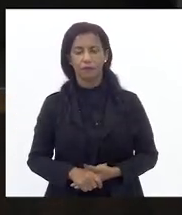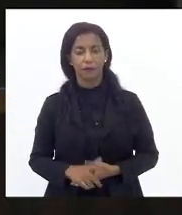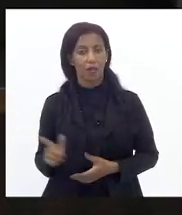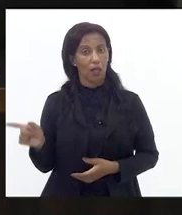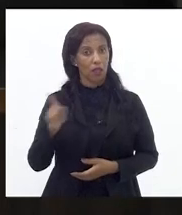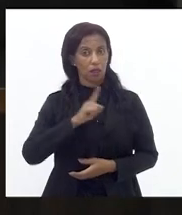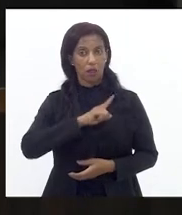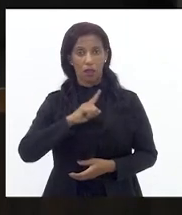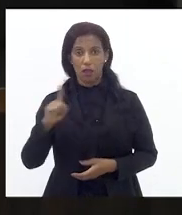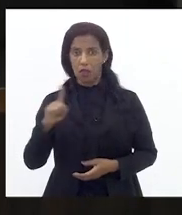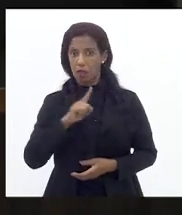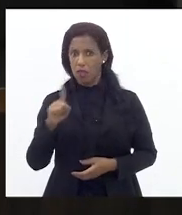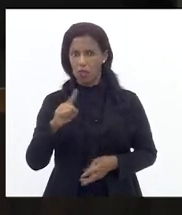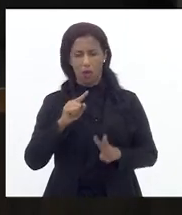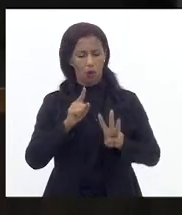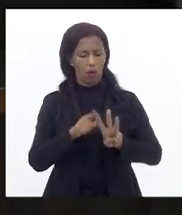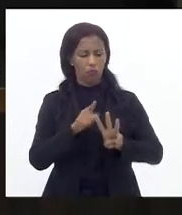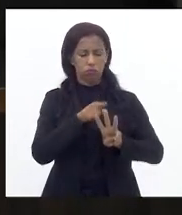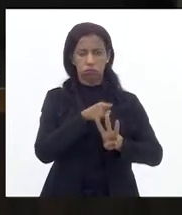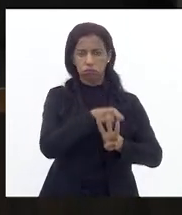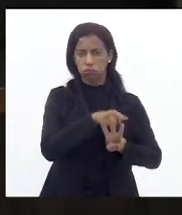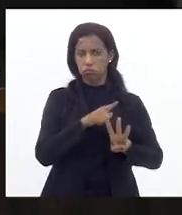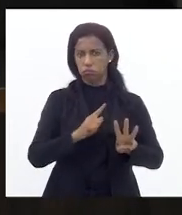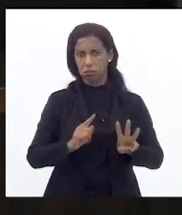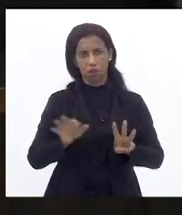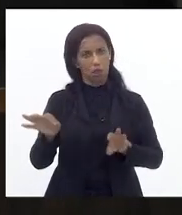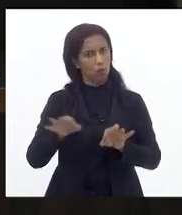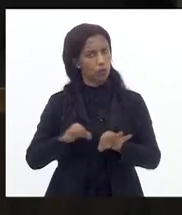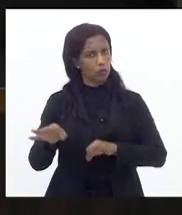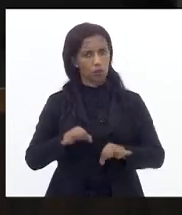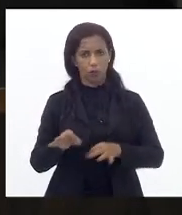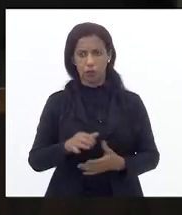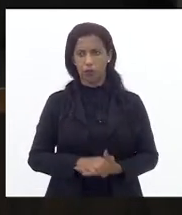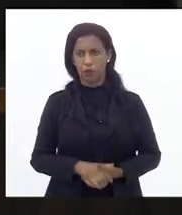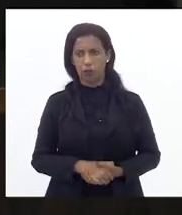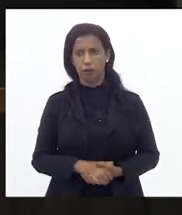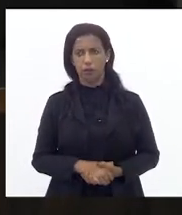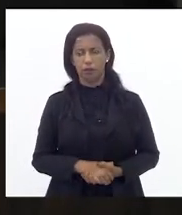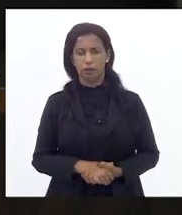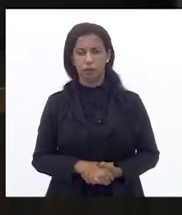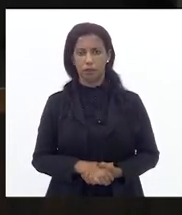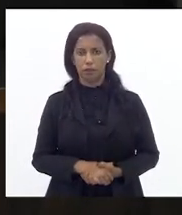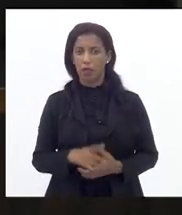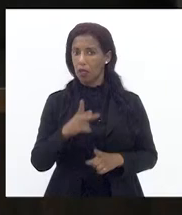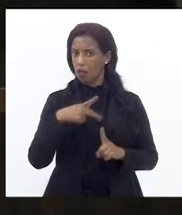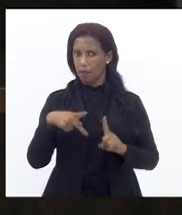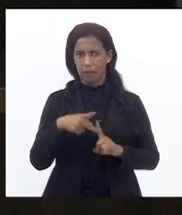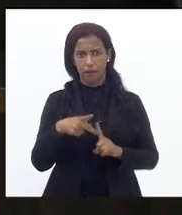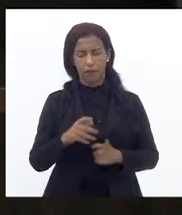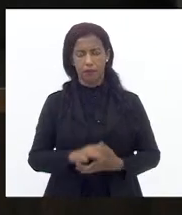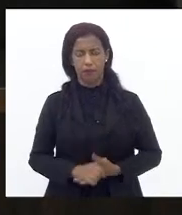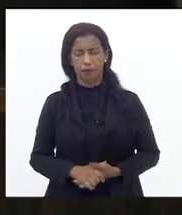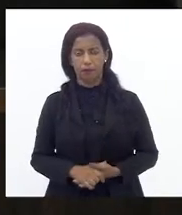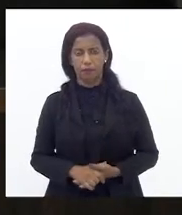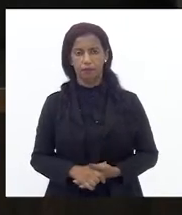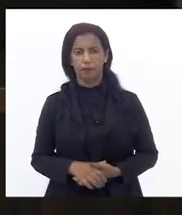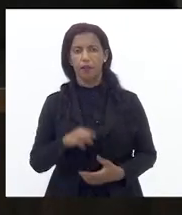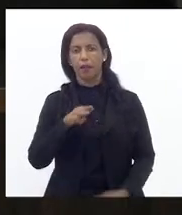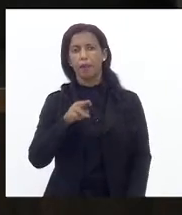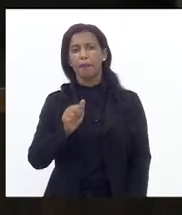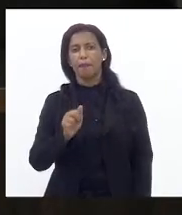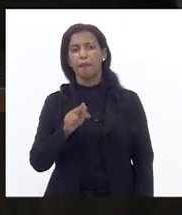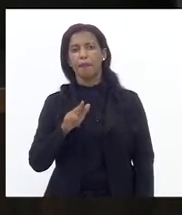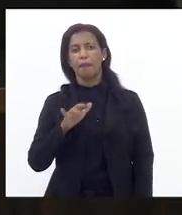e não é desculpa de nenhum desses projetos PMs e bombeiros e nem da Previdência Márcia